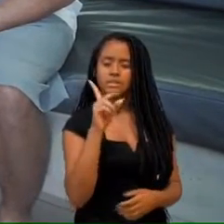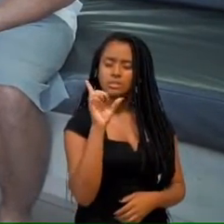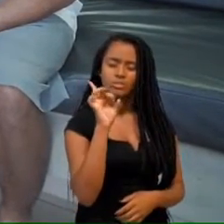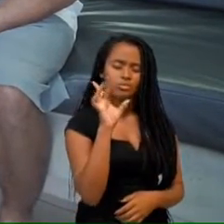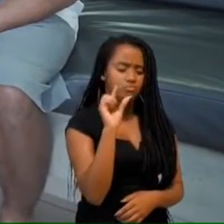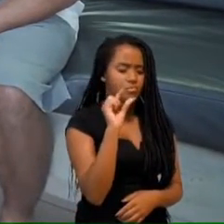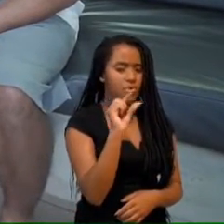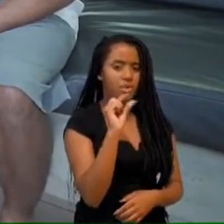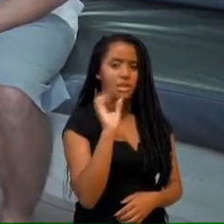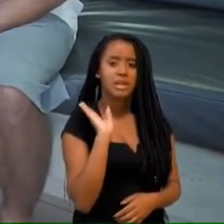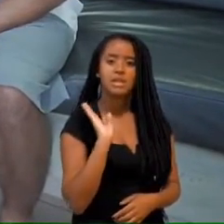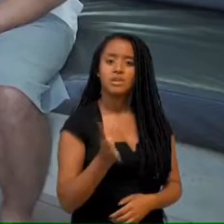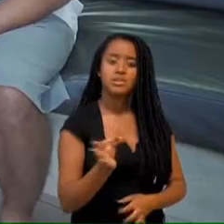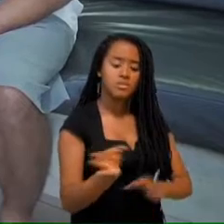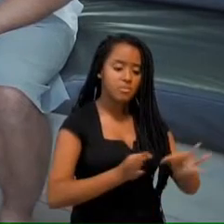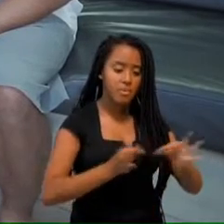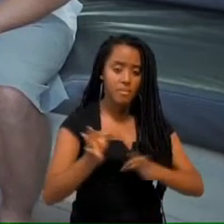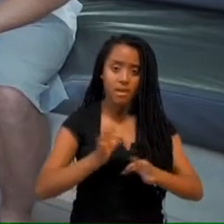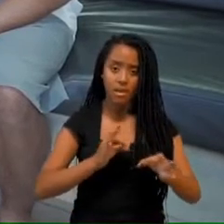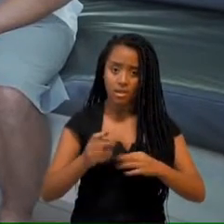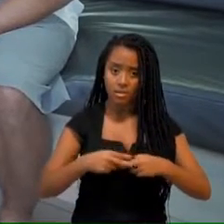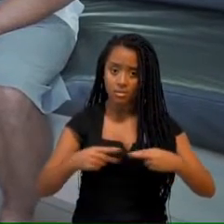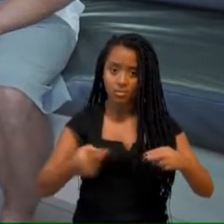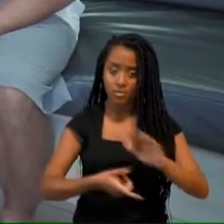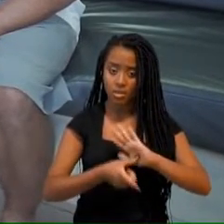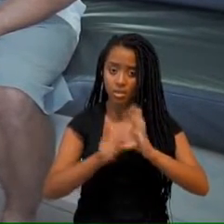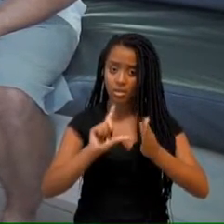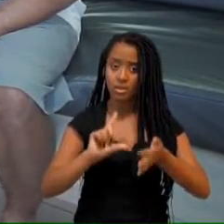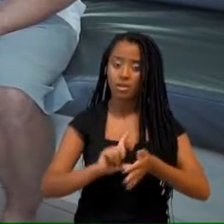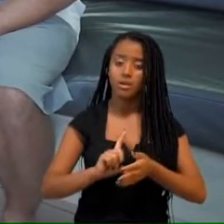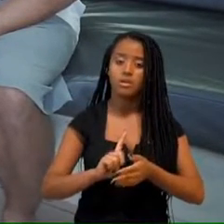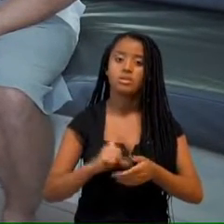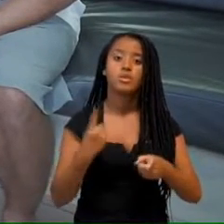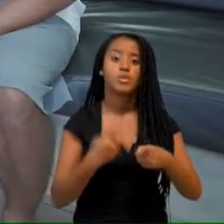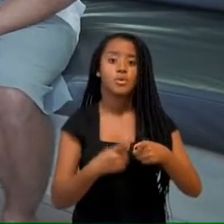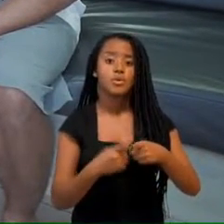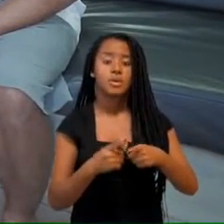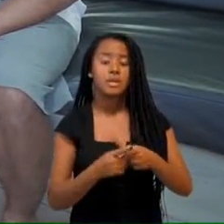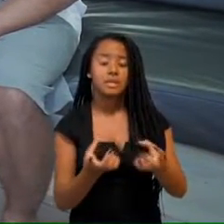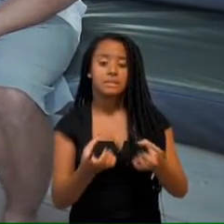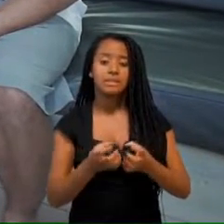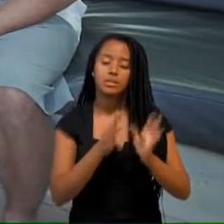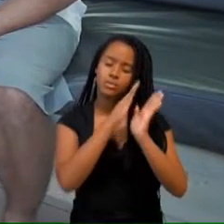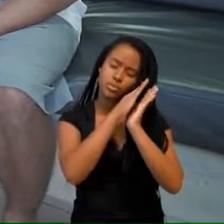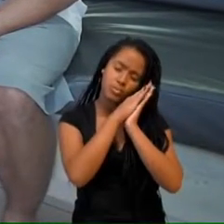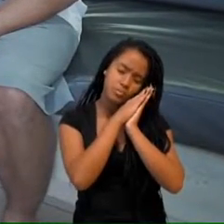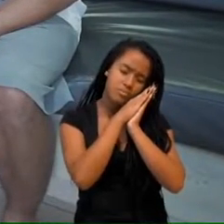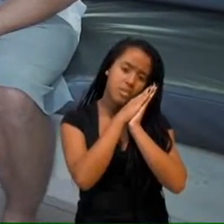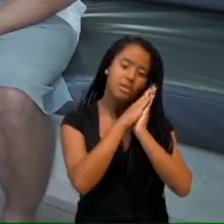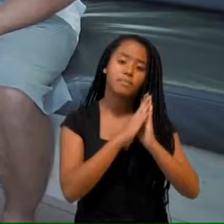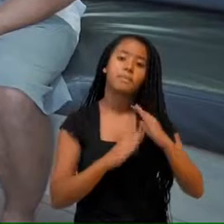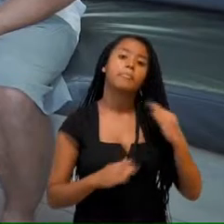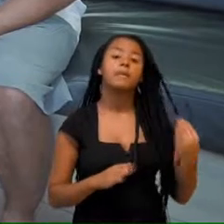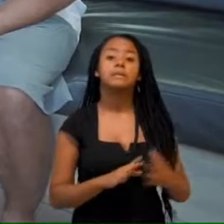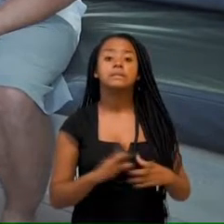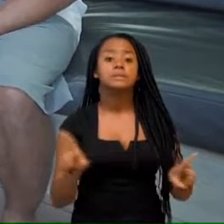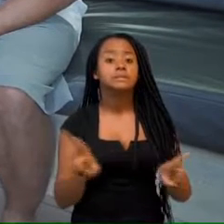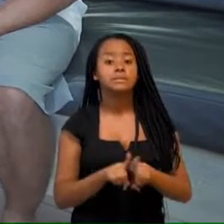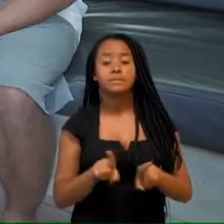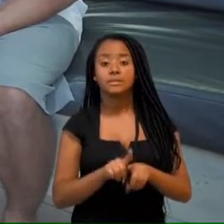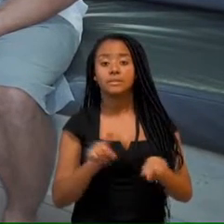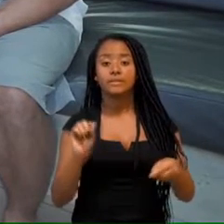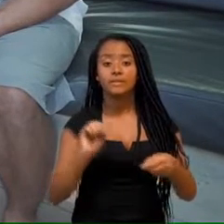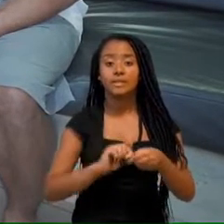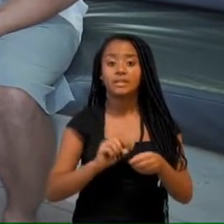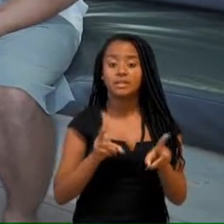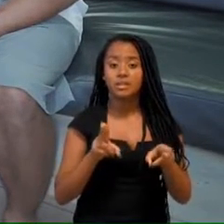um pouquinho eu já deixo as coisas Preparadas No dia anterior porque eu quero dormir um pouquinho mais aí eu também faço a mesma coisa que o Alan